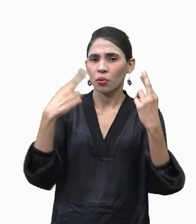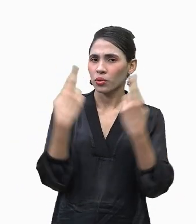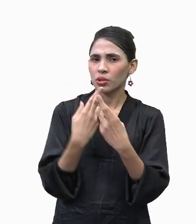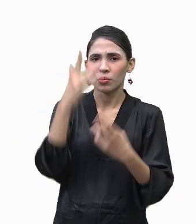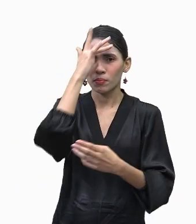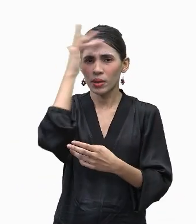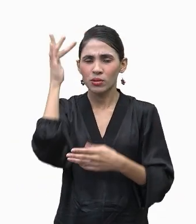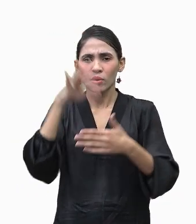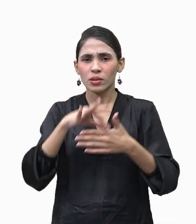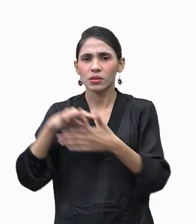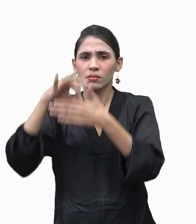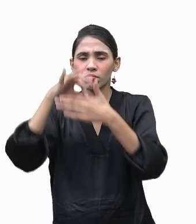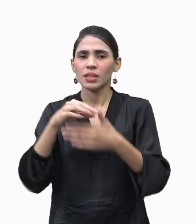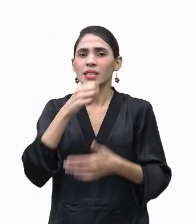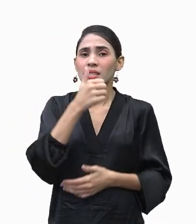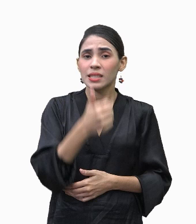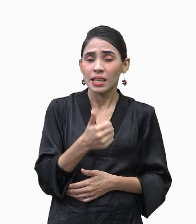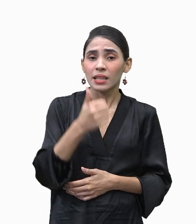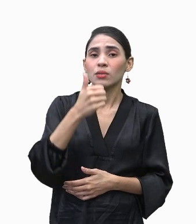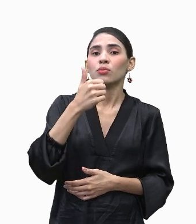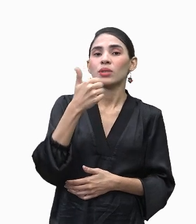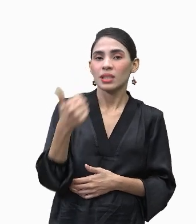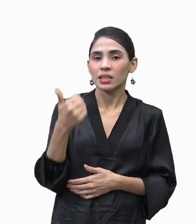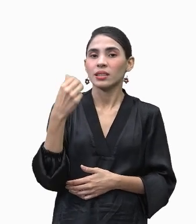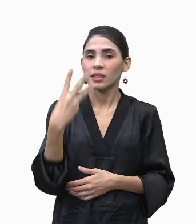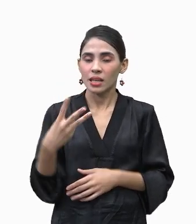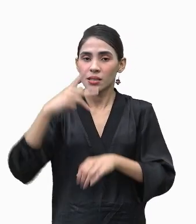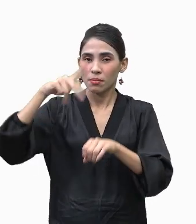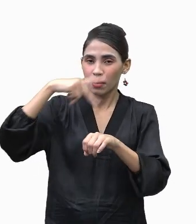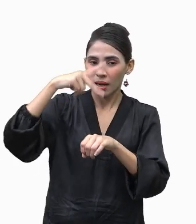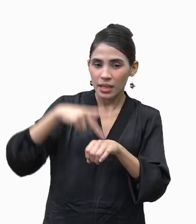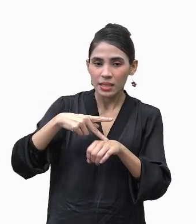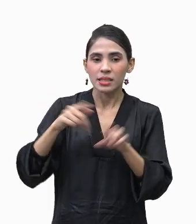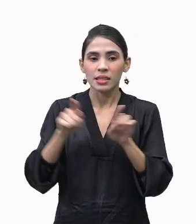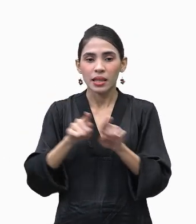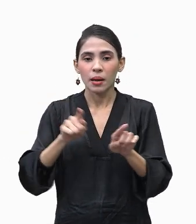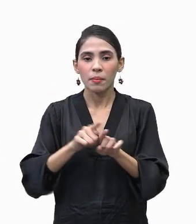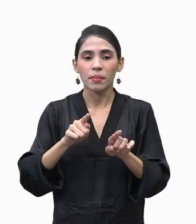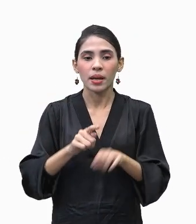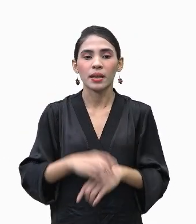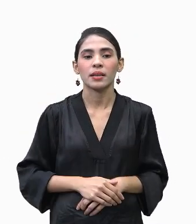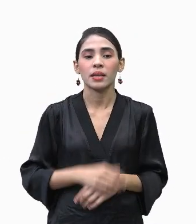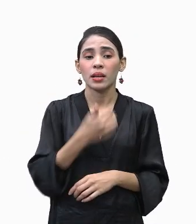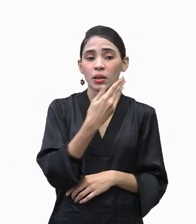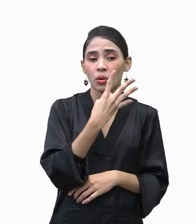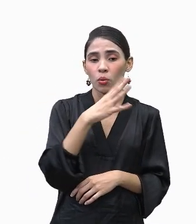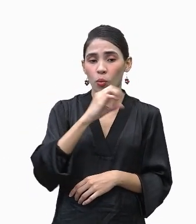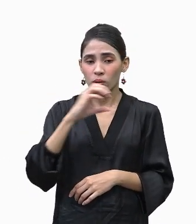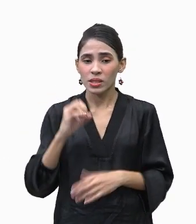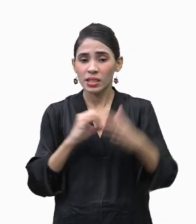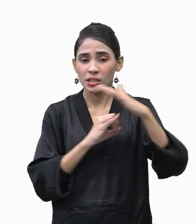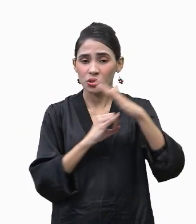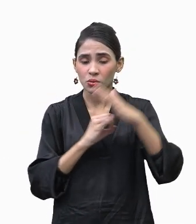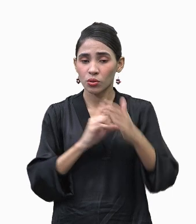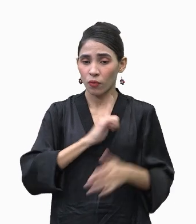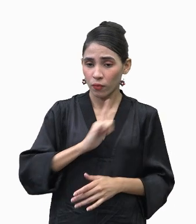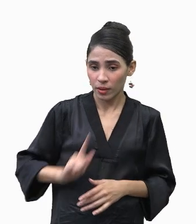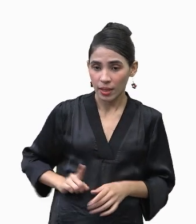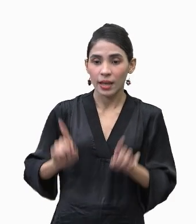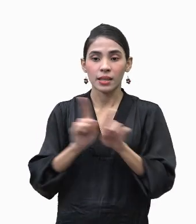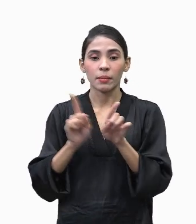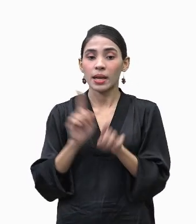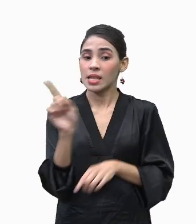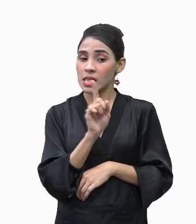de 113 países, 400 instituições governamentais e não governamentais, né? Então, aí nós temos